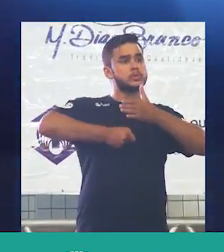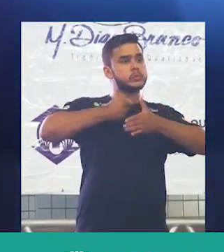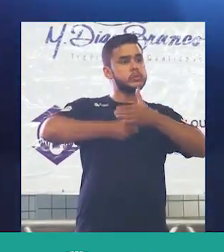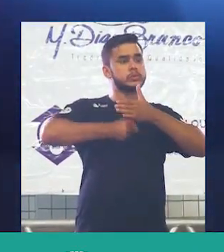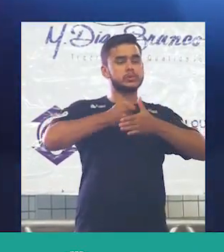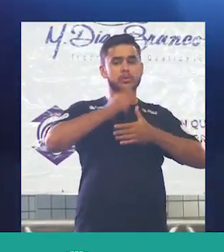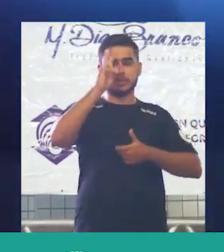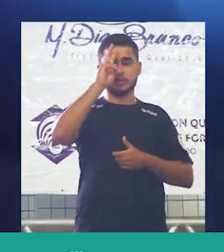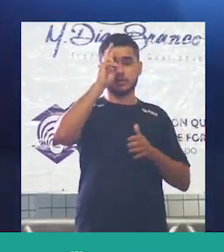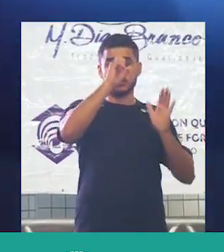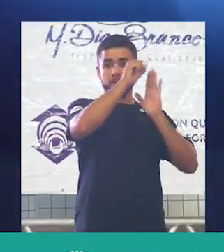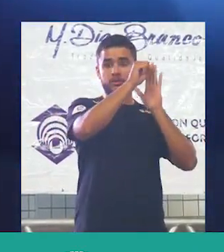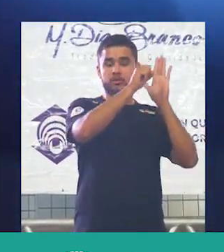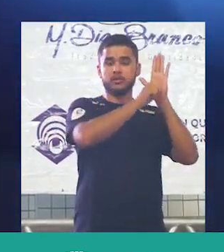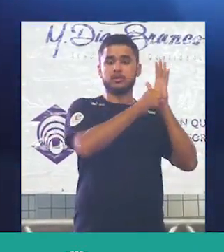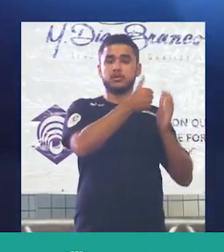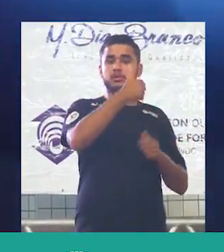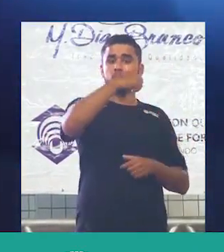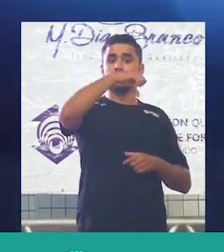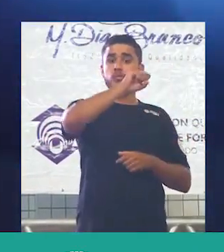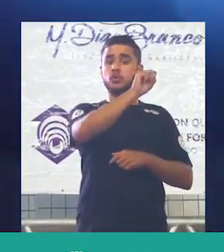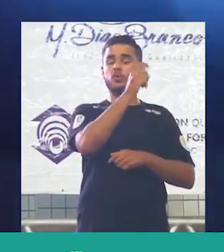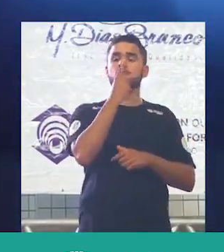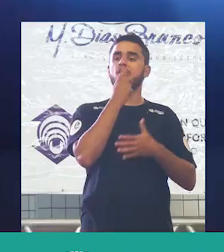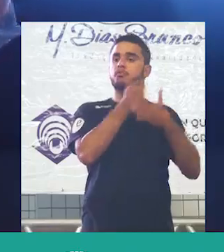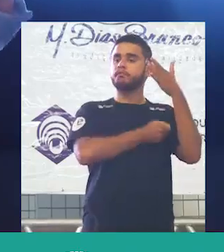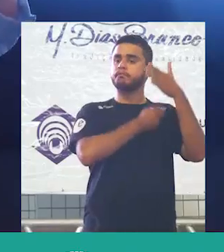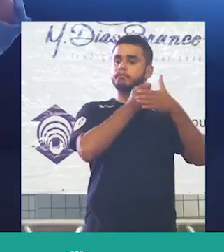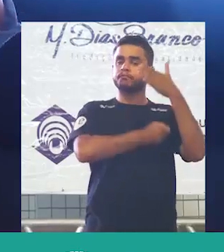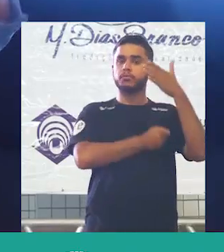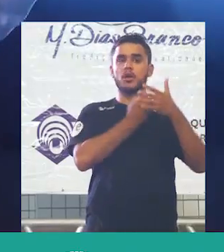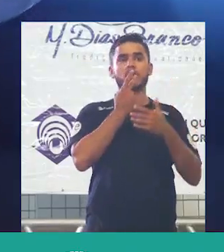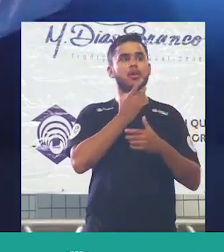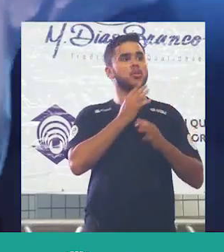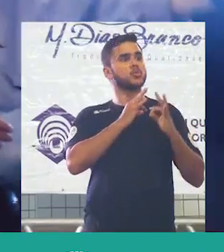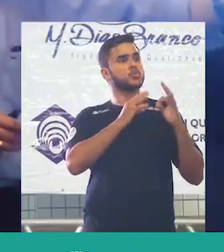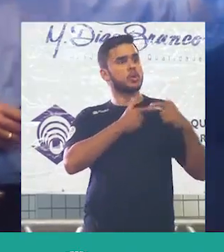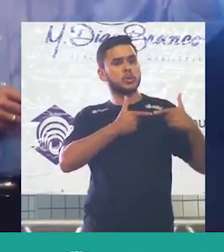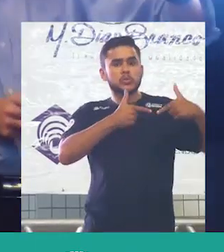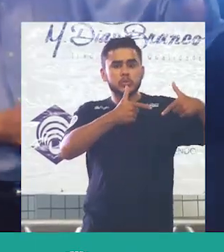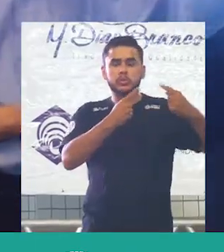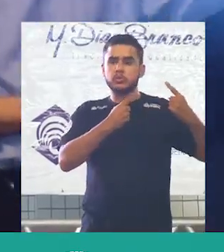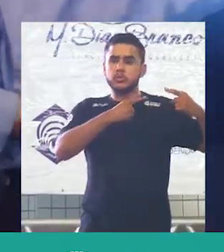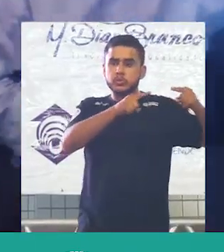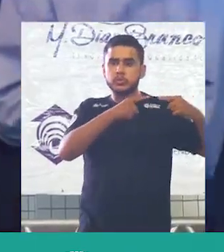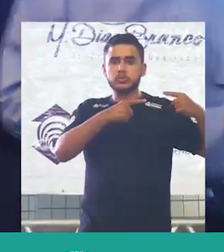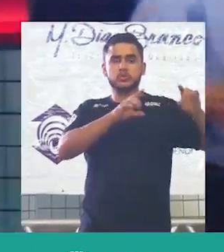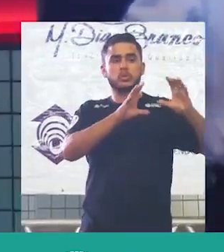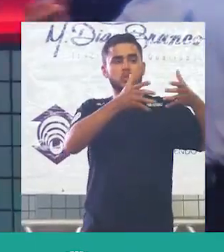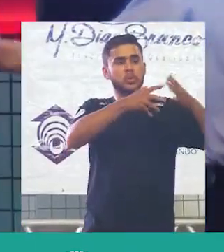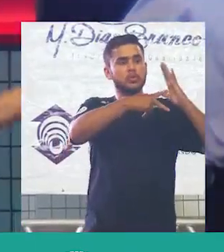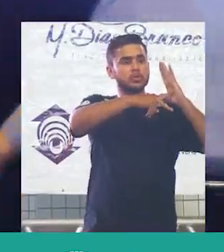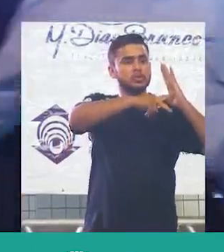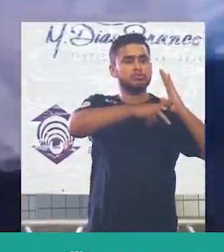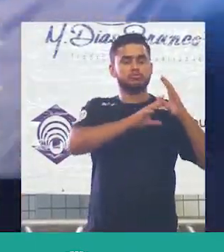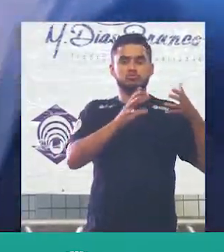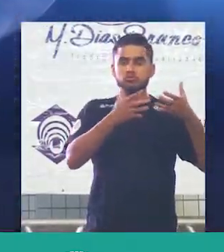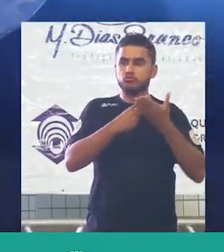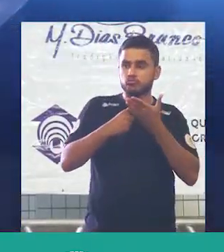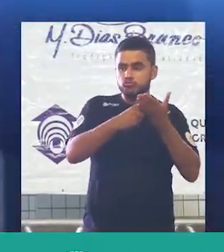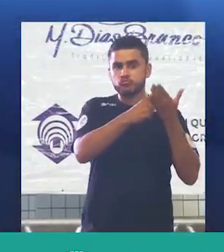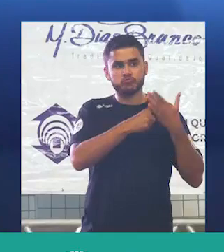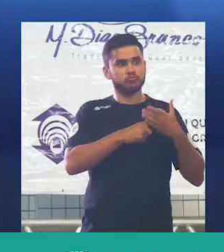século XVIII, né? O cartismo, o ludismo, as trade unions, os sindicatos, o movimento